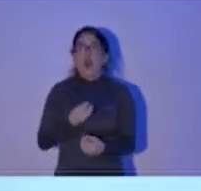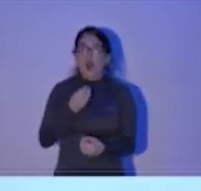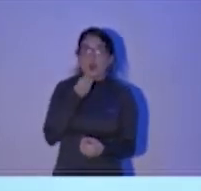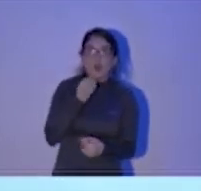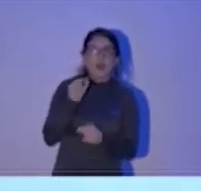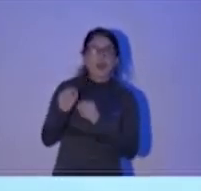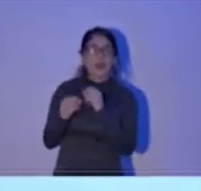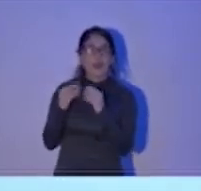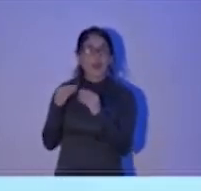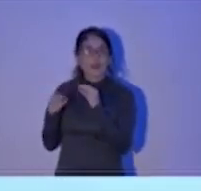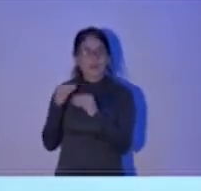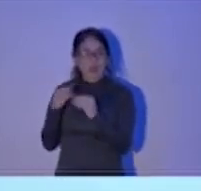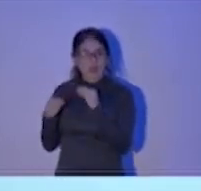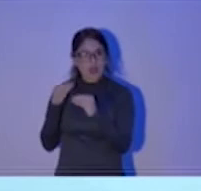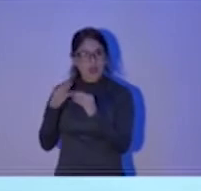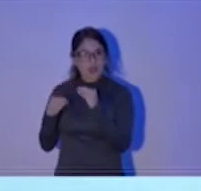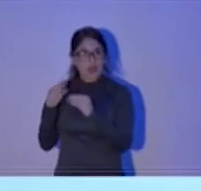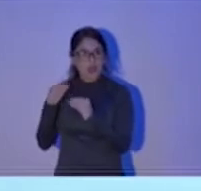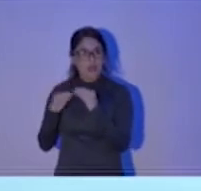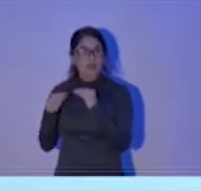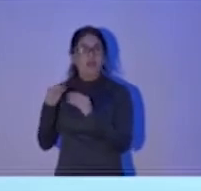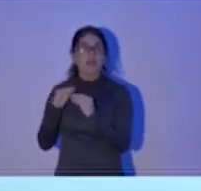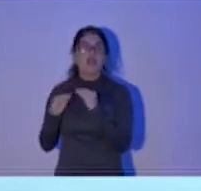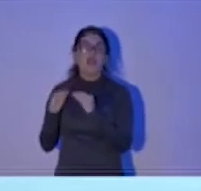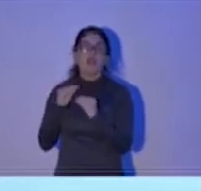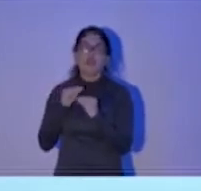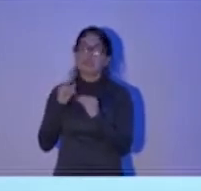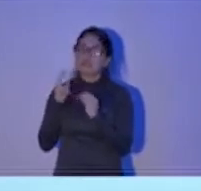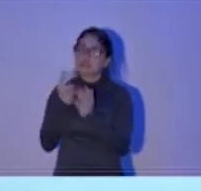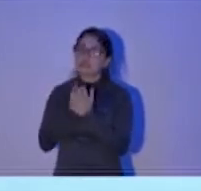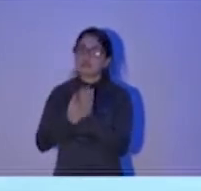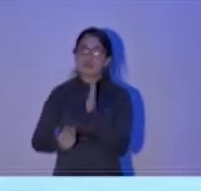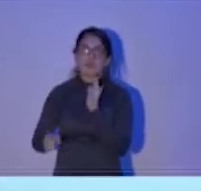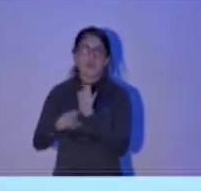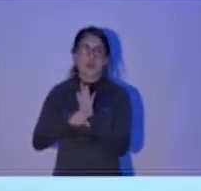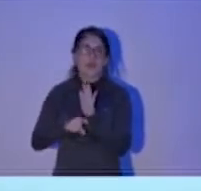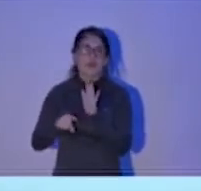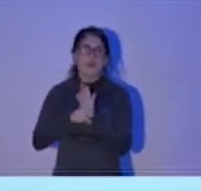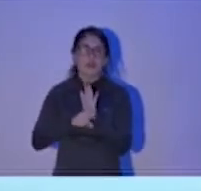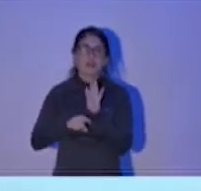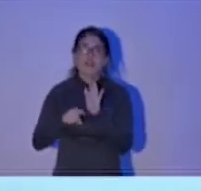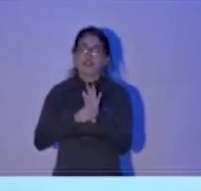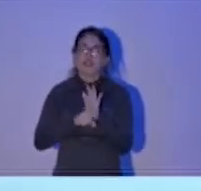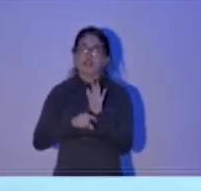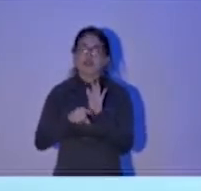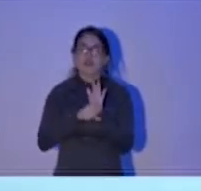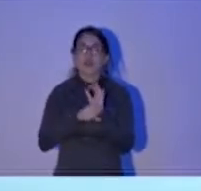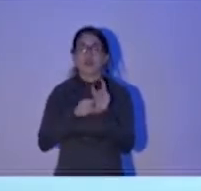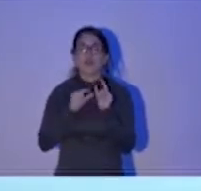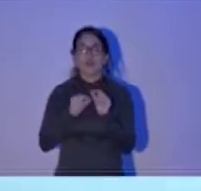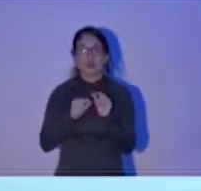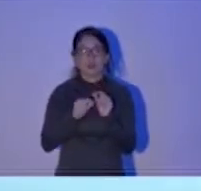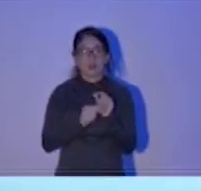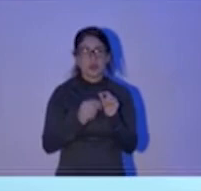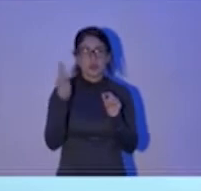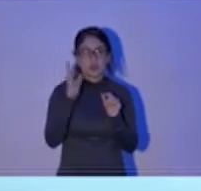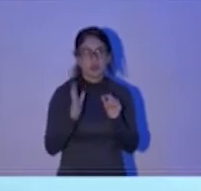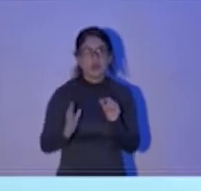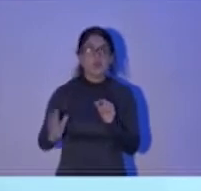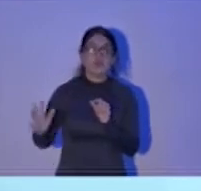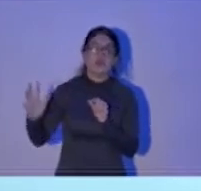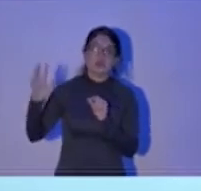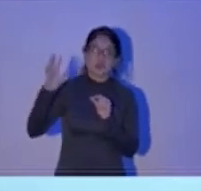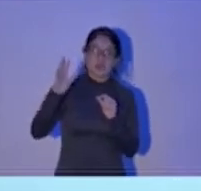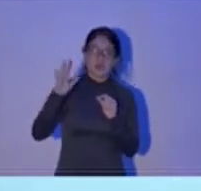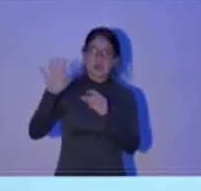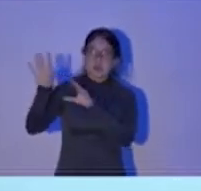que sejam, elas trazem um foco extremamente negativo da sociedade brasileira e esquece de dar valor aos bons